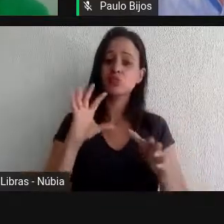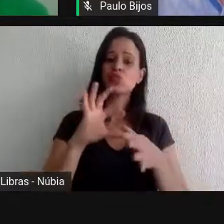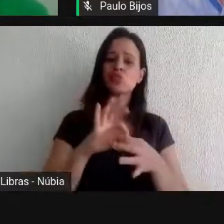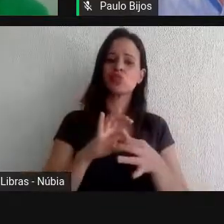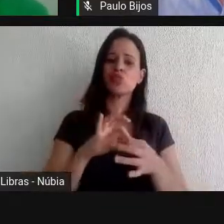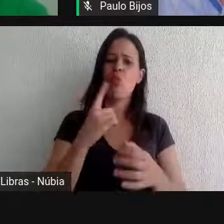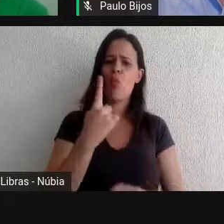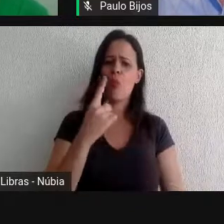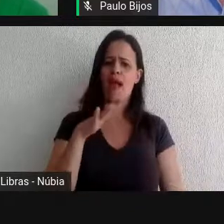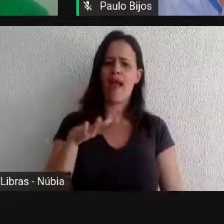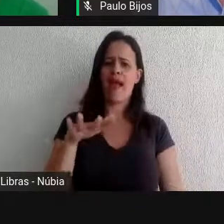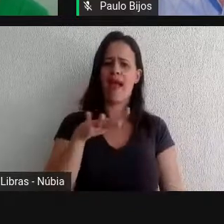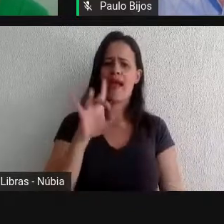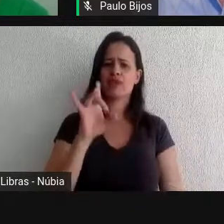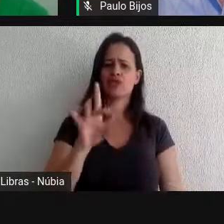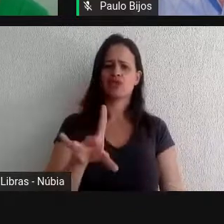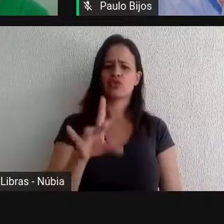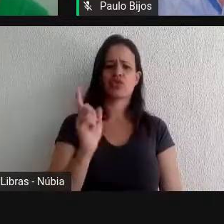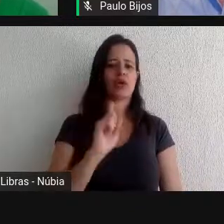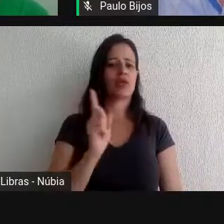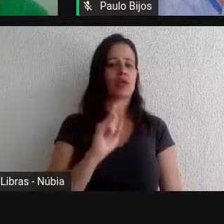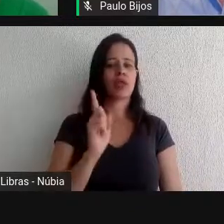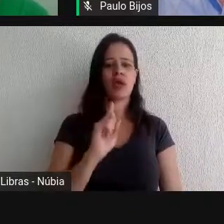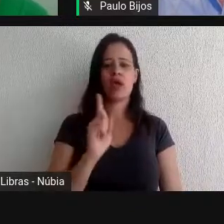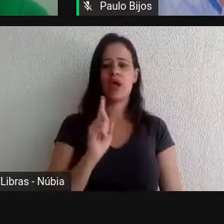área, né, especificamente.